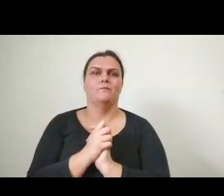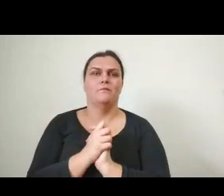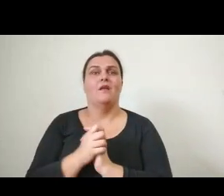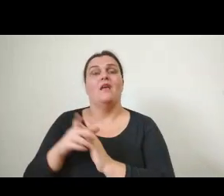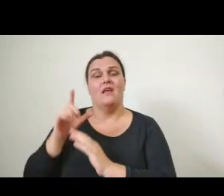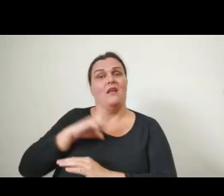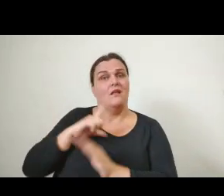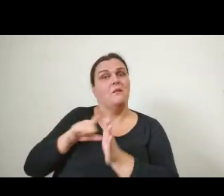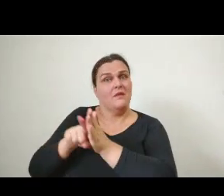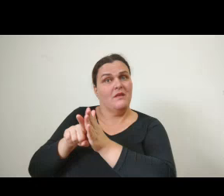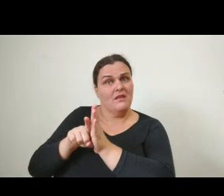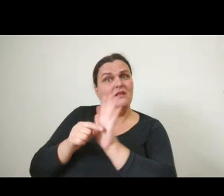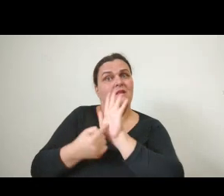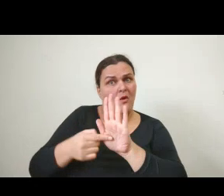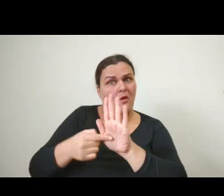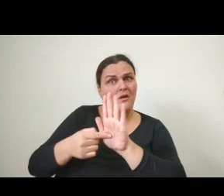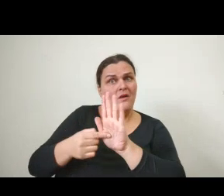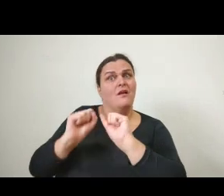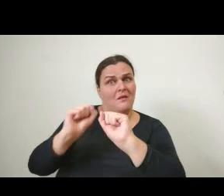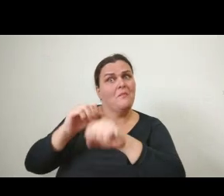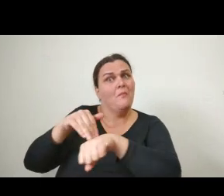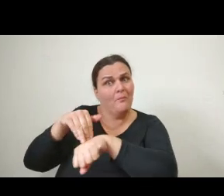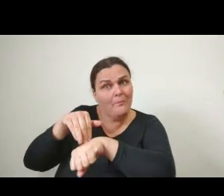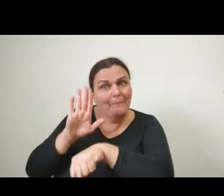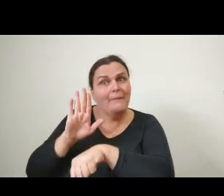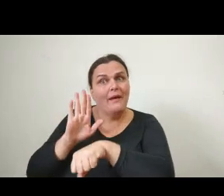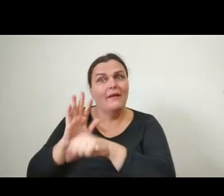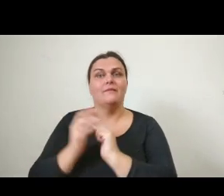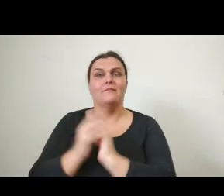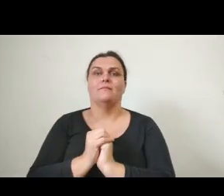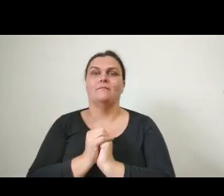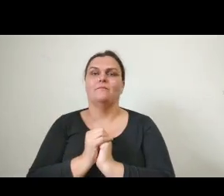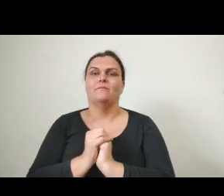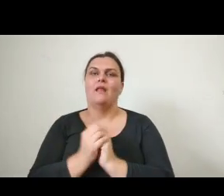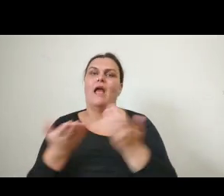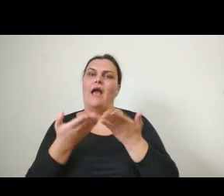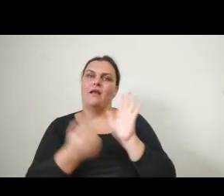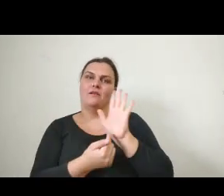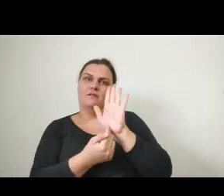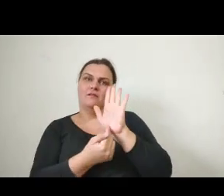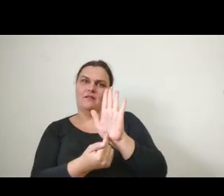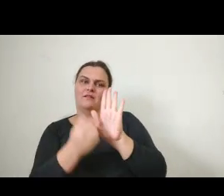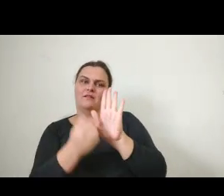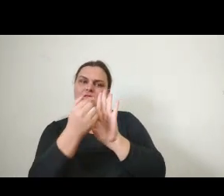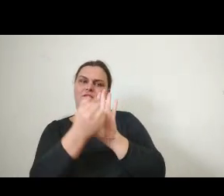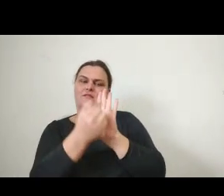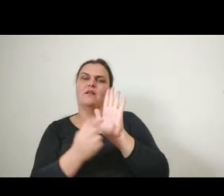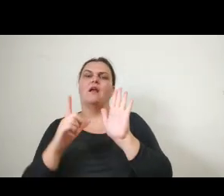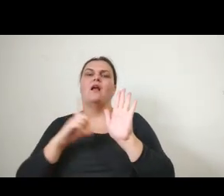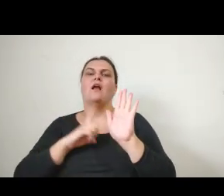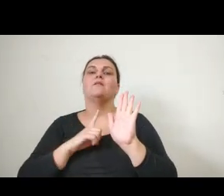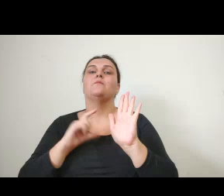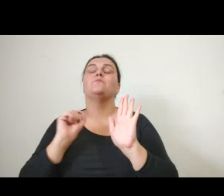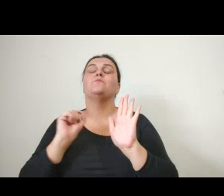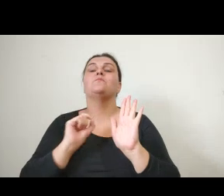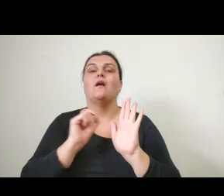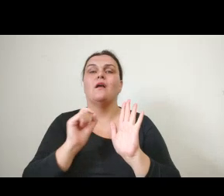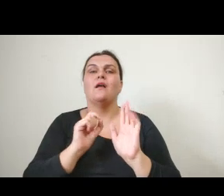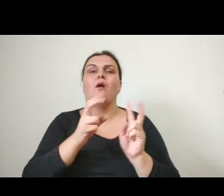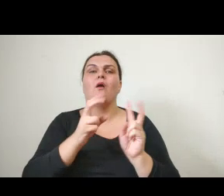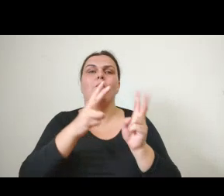nesse slide projeções de variação da temperatura